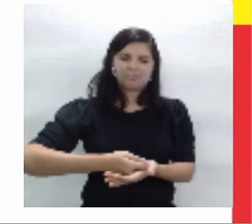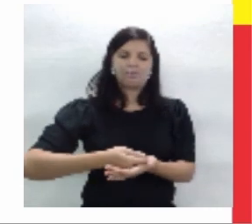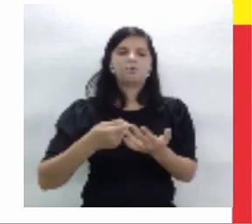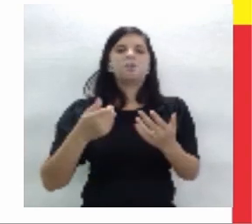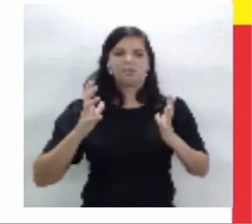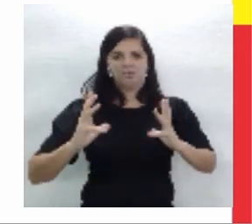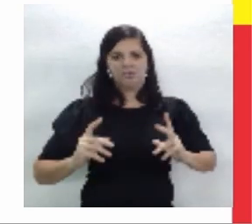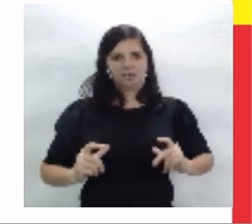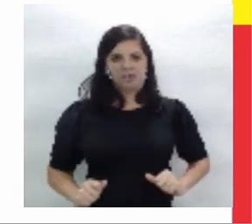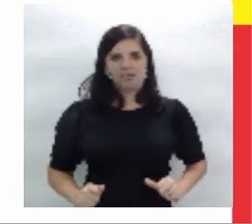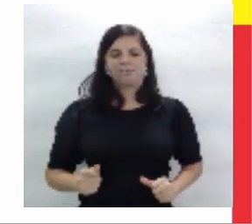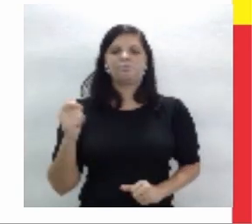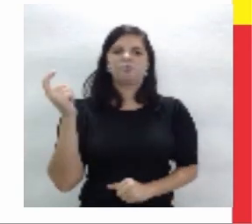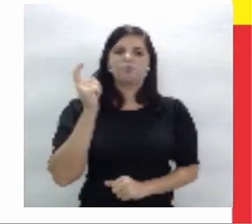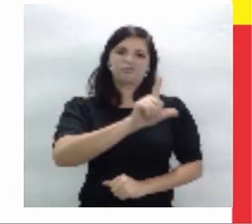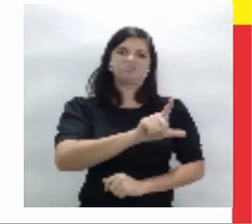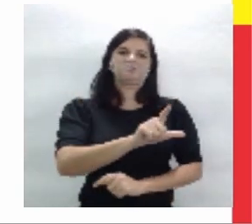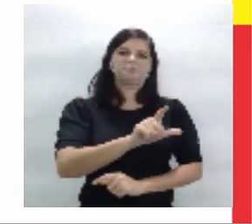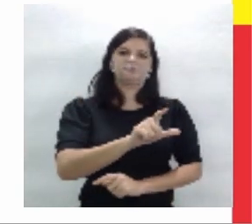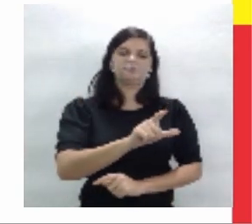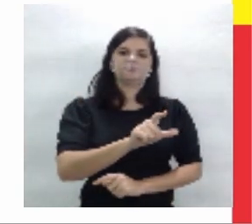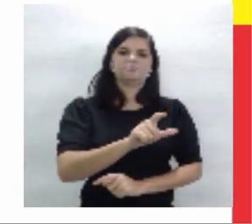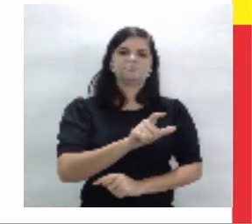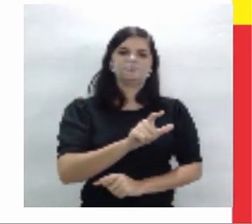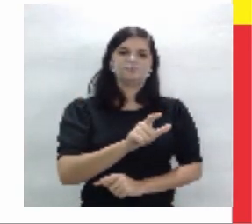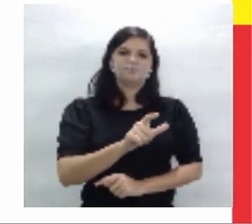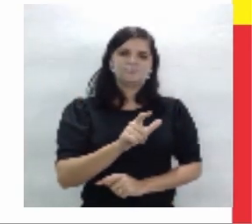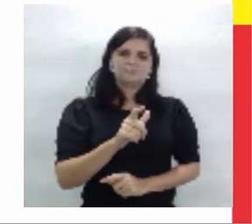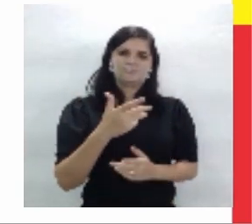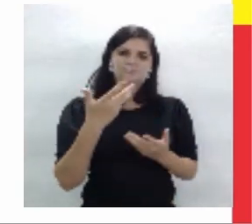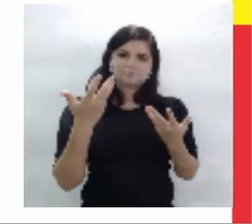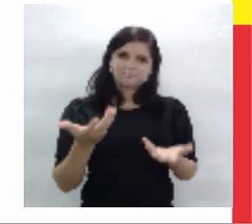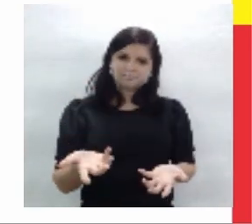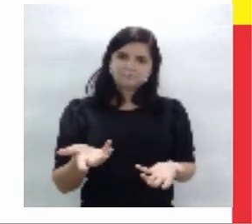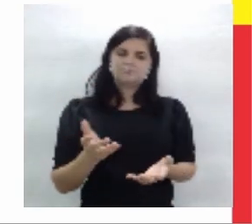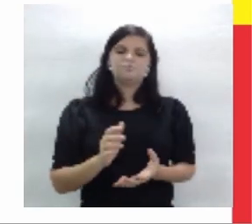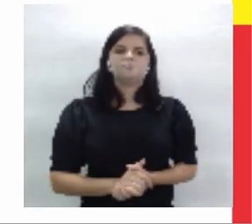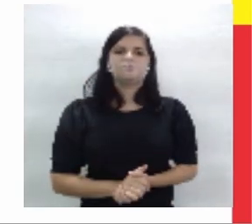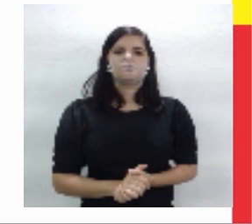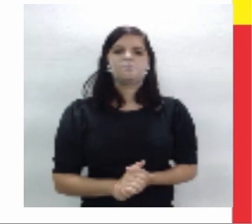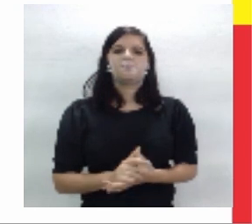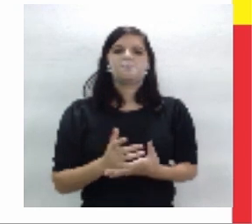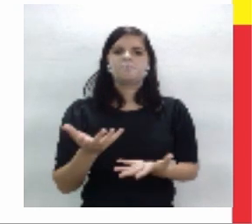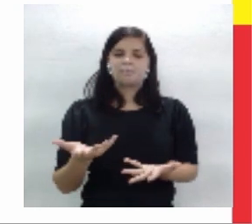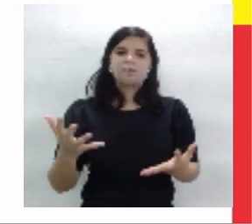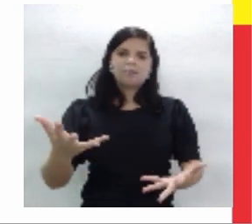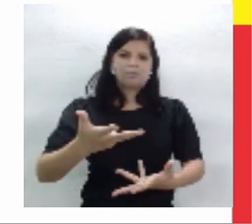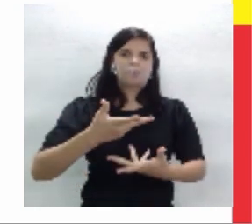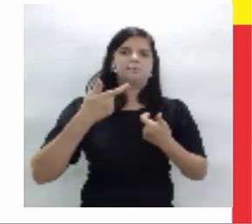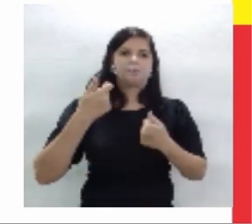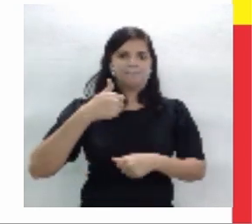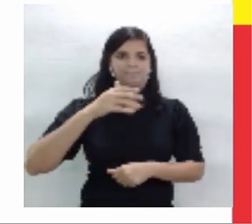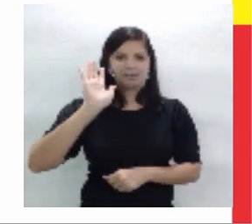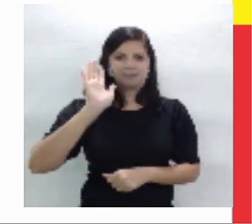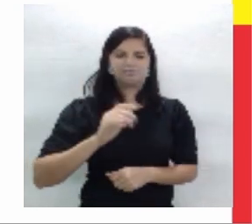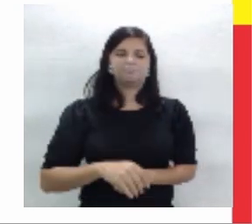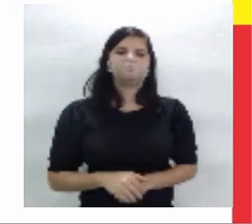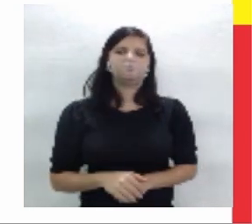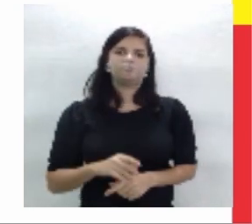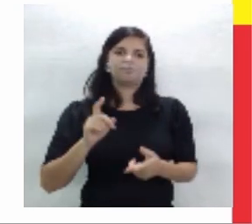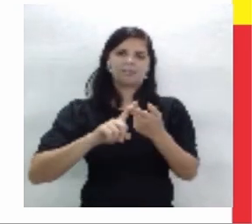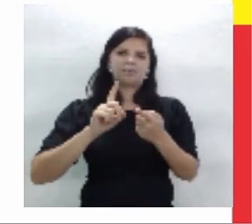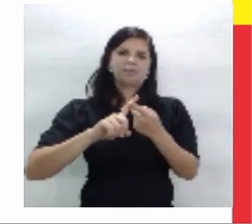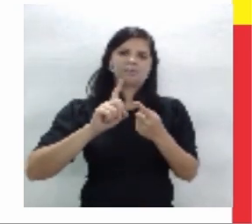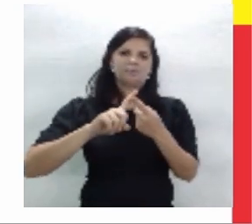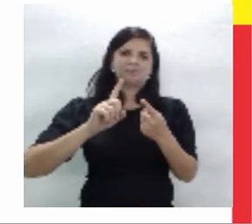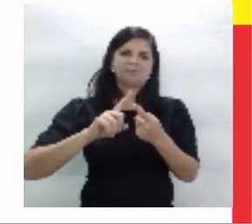se paga por algum produto. Em teoria, esse produto tem que ter uma qualidade maior. Há também as formas